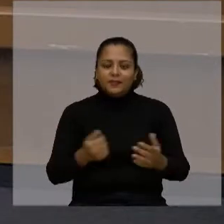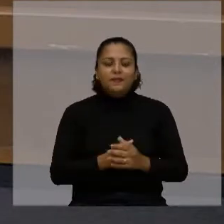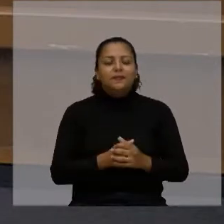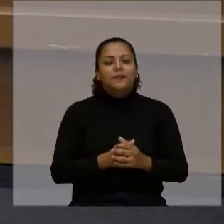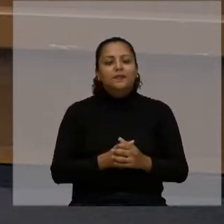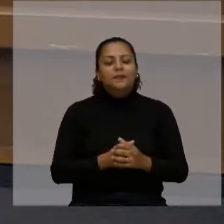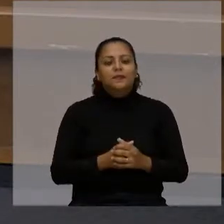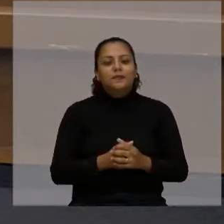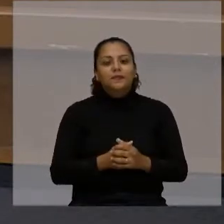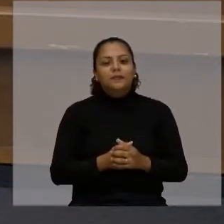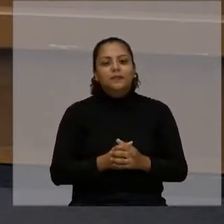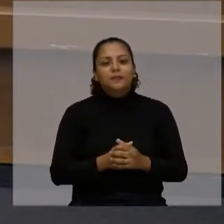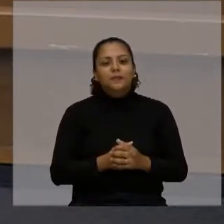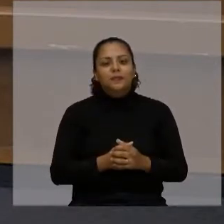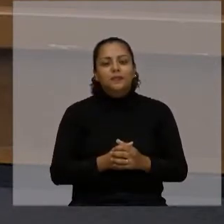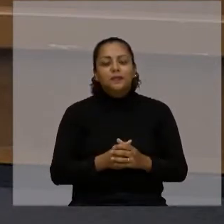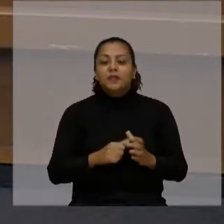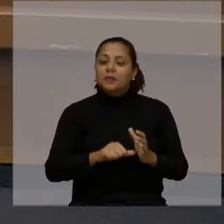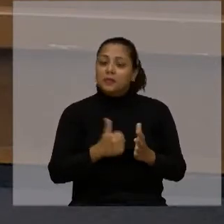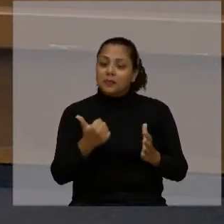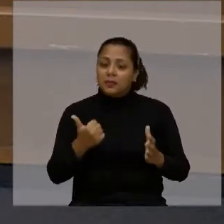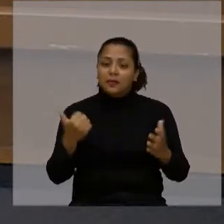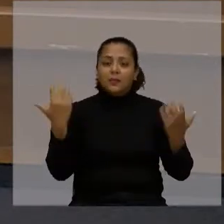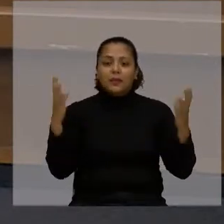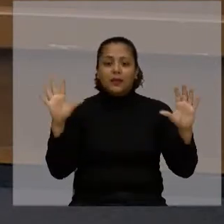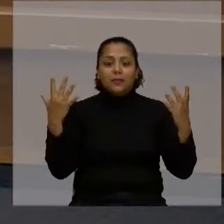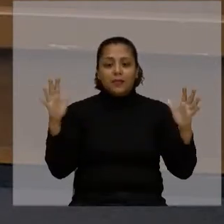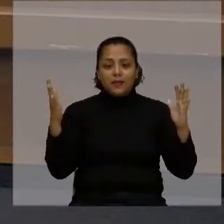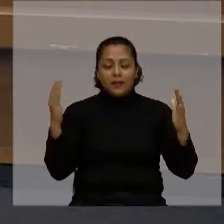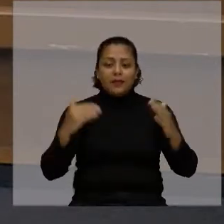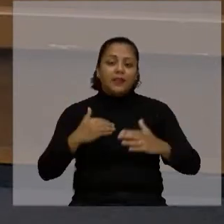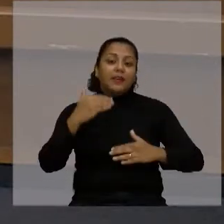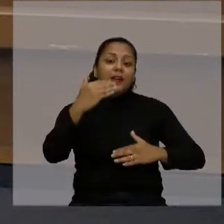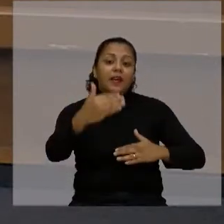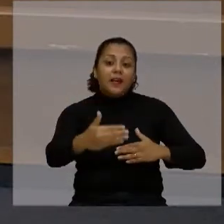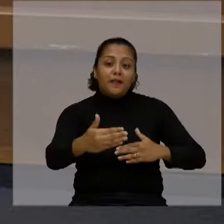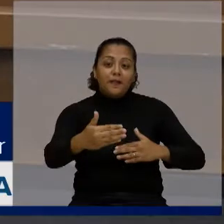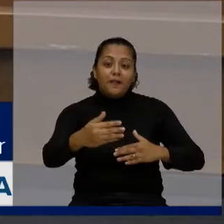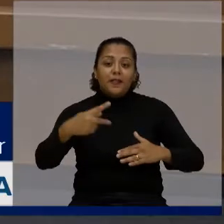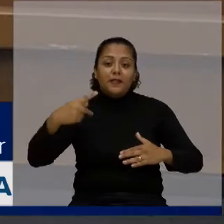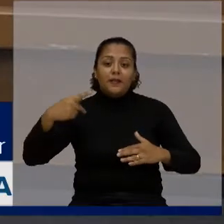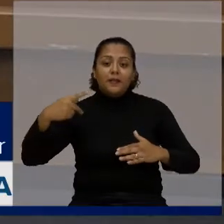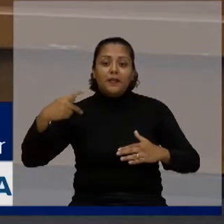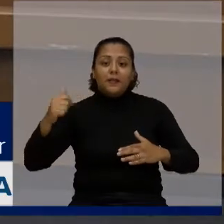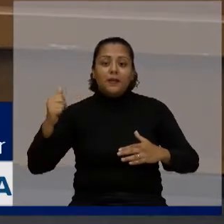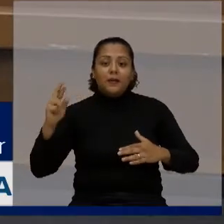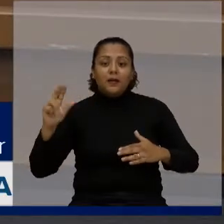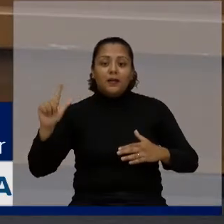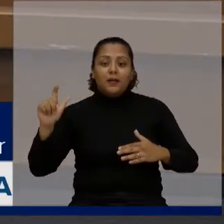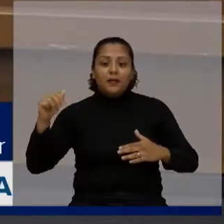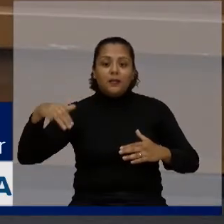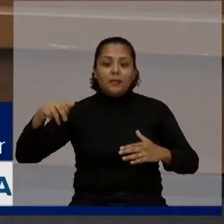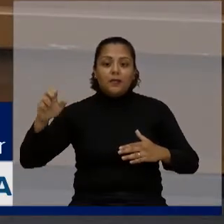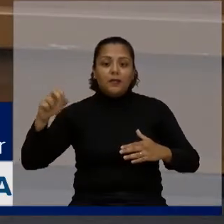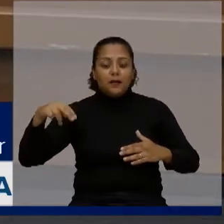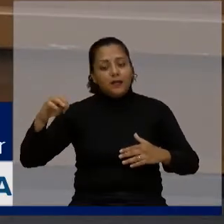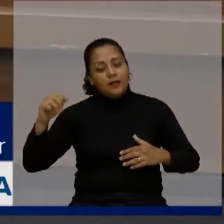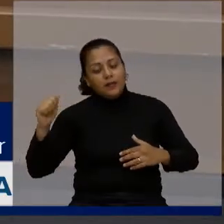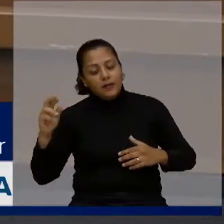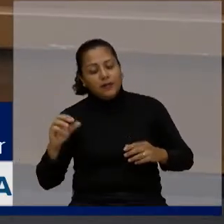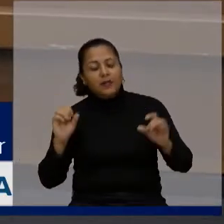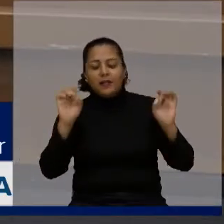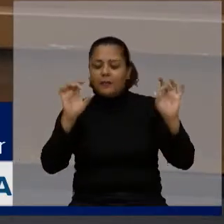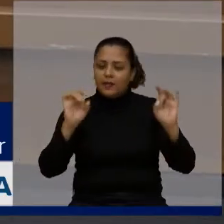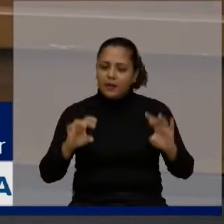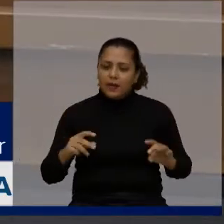Primeiramente, deixar os parabéns aqui para a frente parlamentar, né, pelos trabalhos conquistados aí, em especial o Petite, o Marcão,